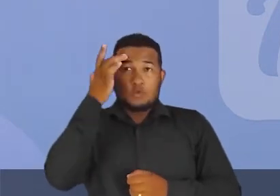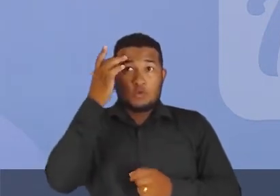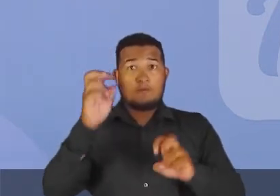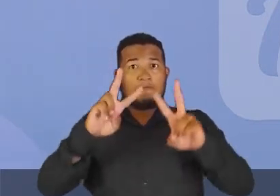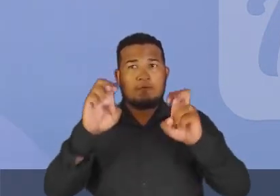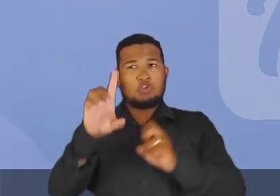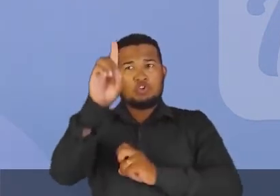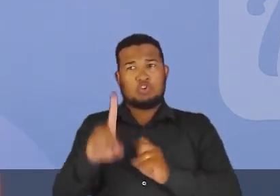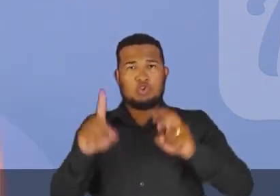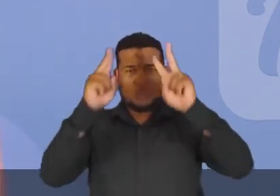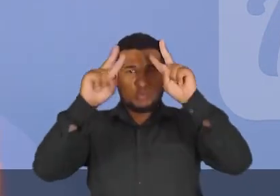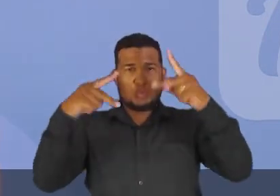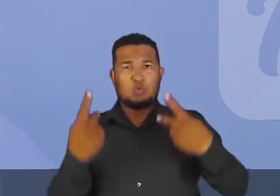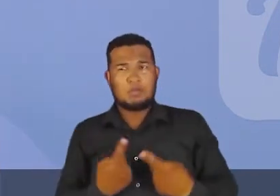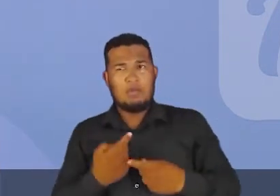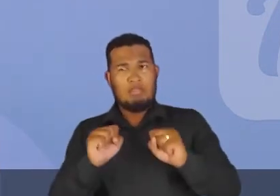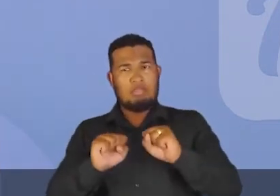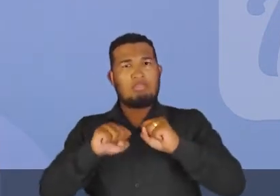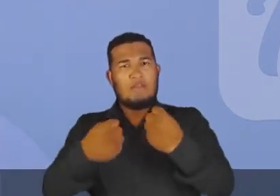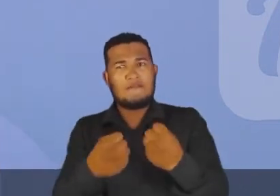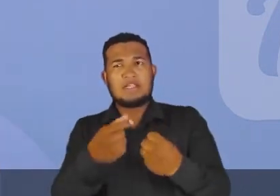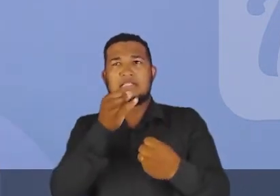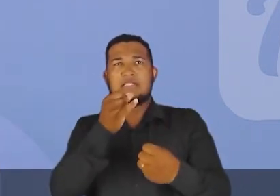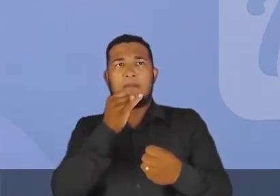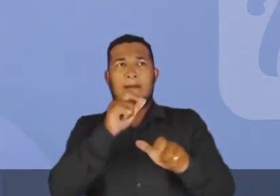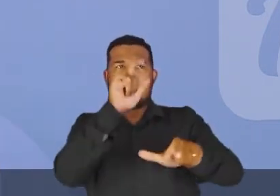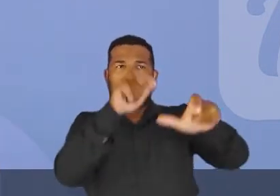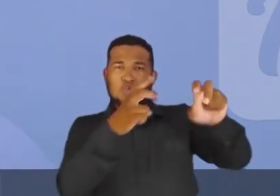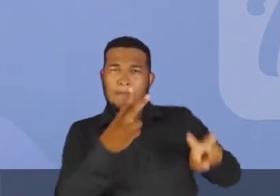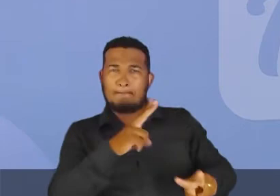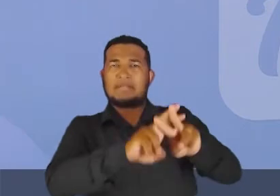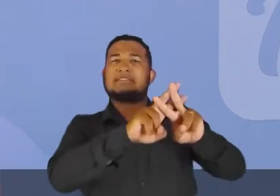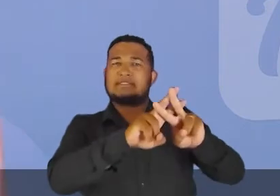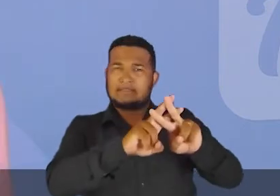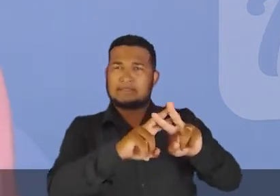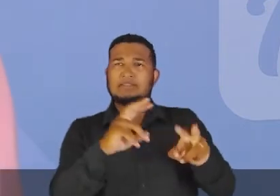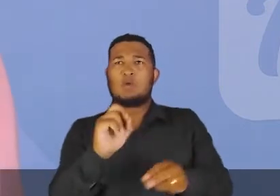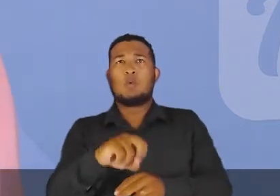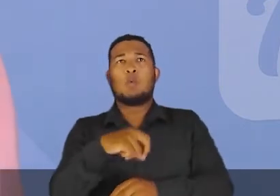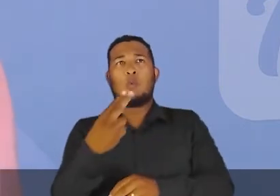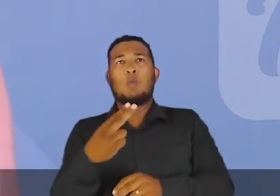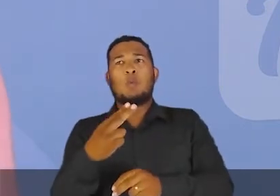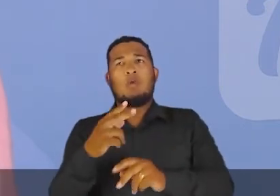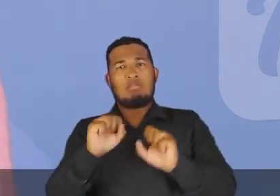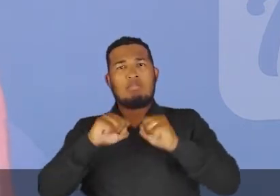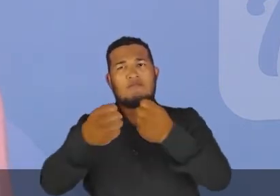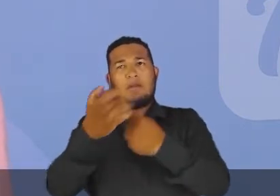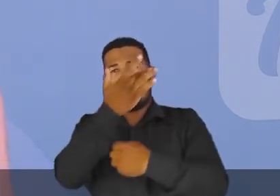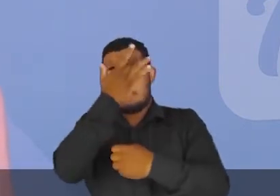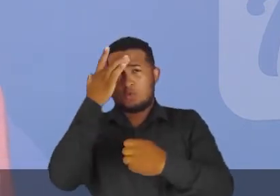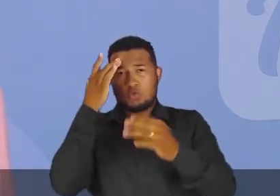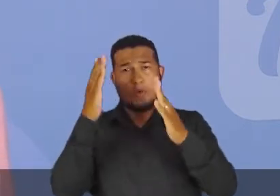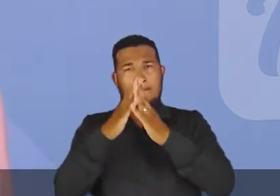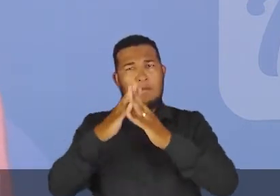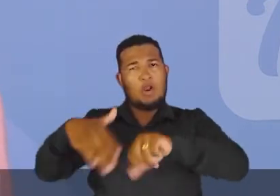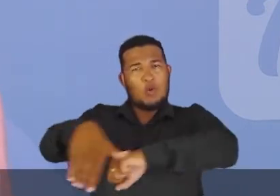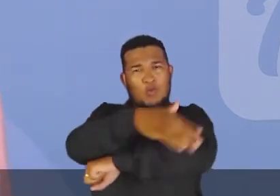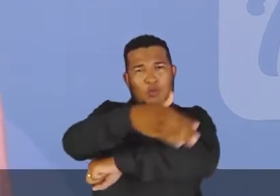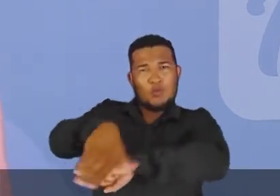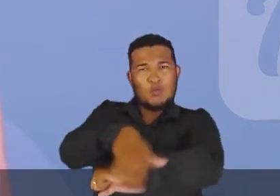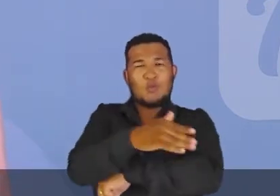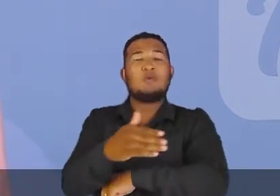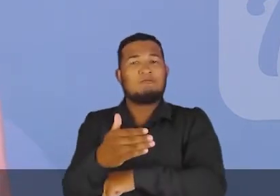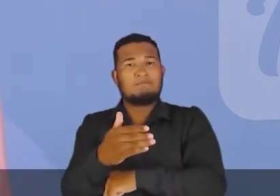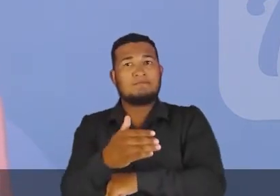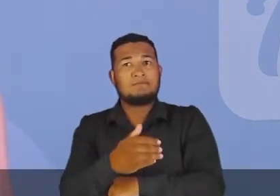aos direitos humanos defendendo o presidiário, né, defendendo os moradores de rua, né? A